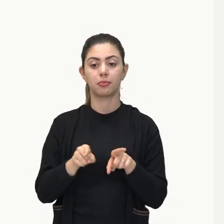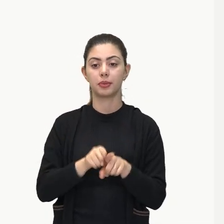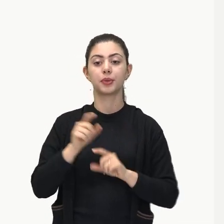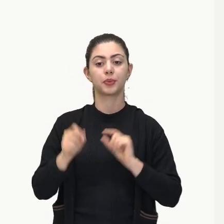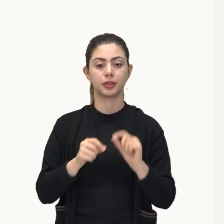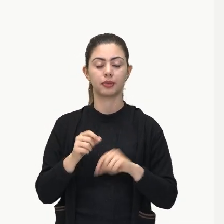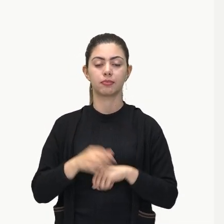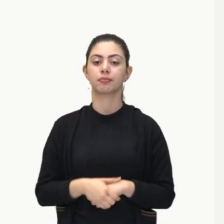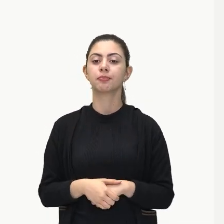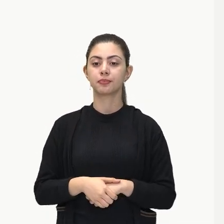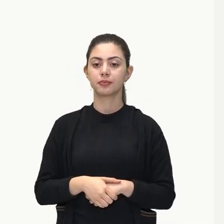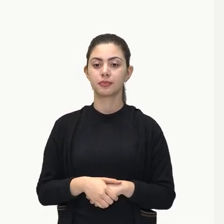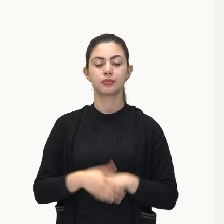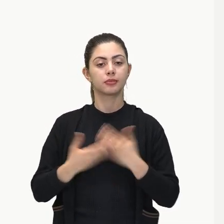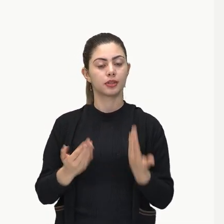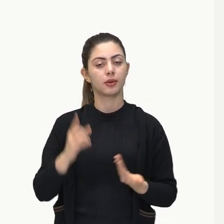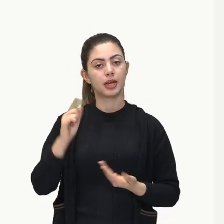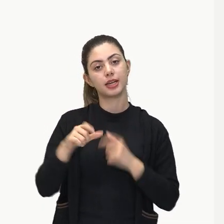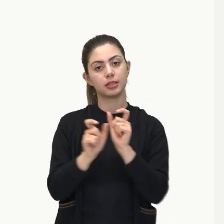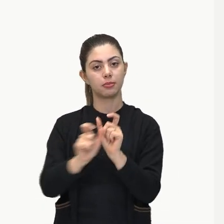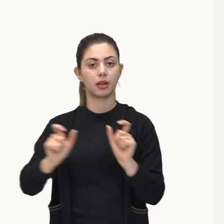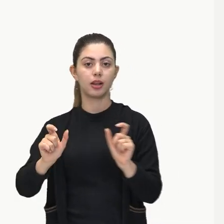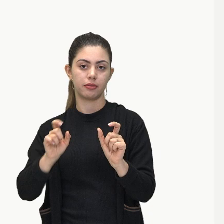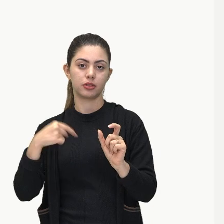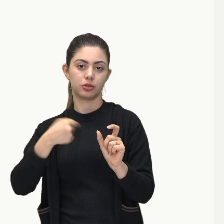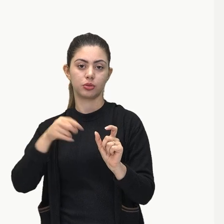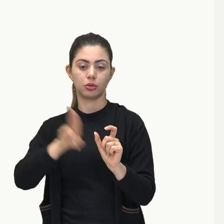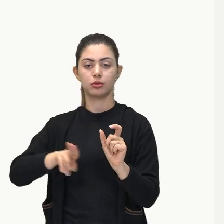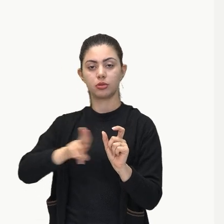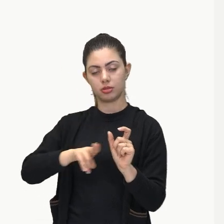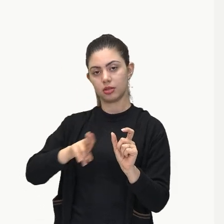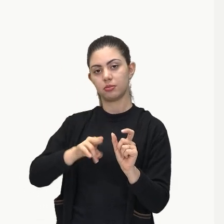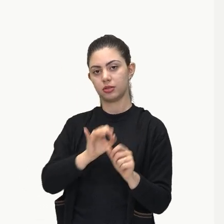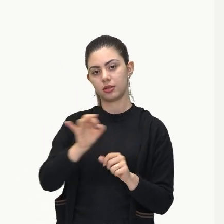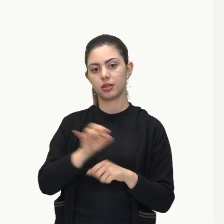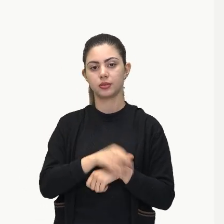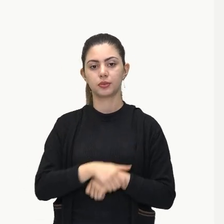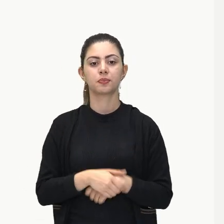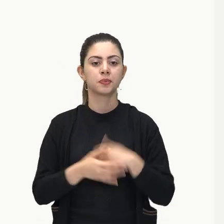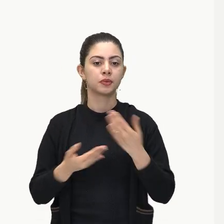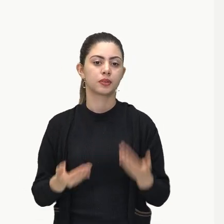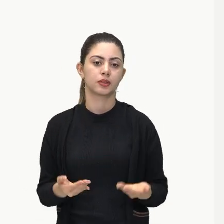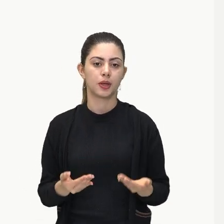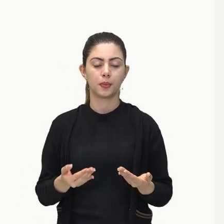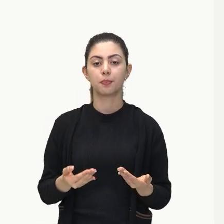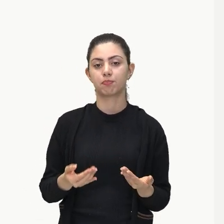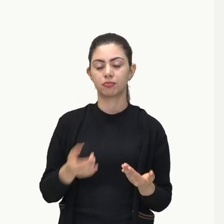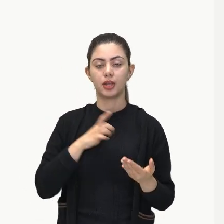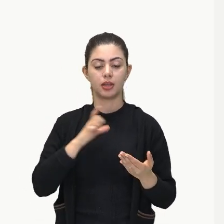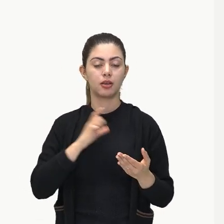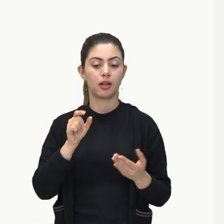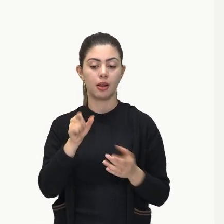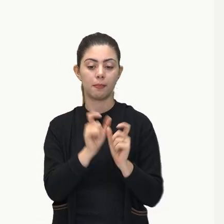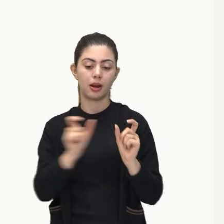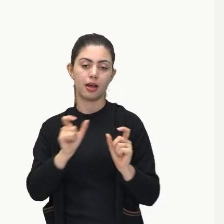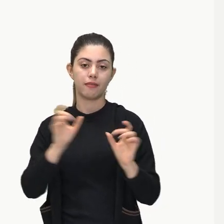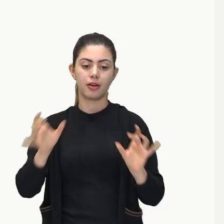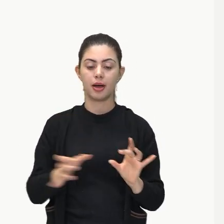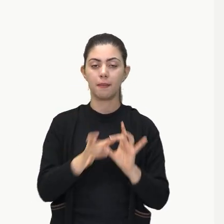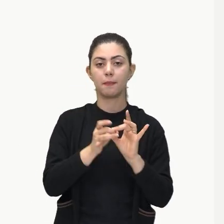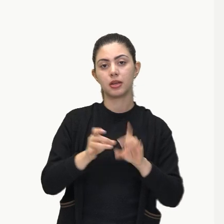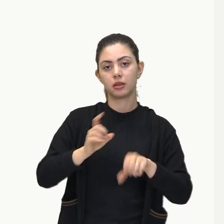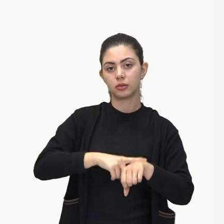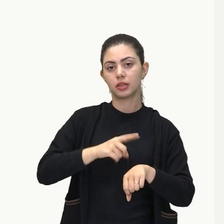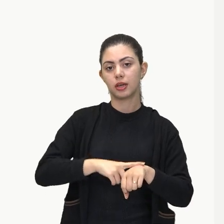ser usadas. As palavras que vão ser usadas geralmente são vinculadas à ideia de tempo. A gente